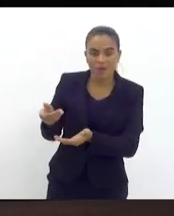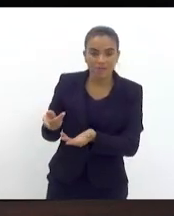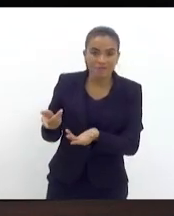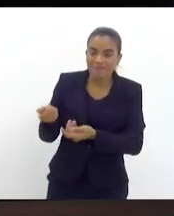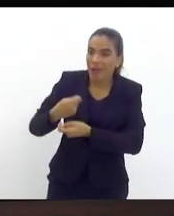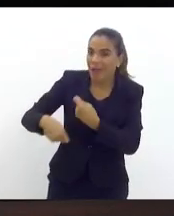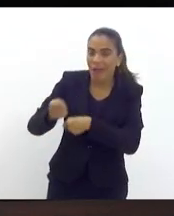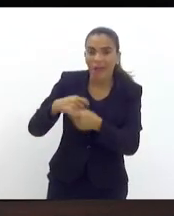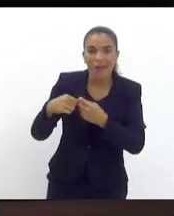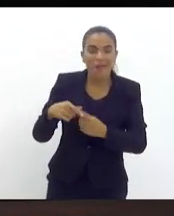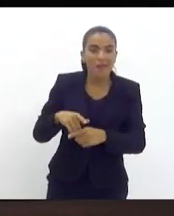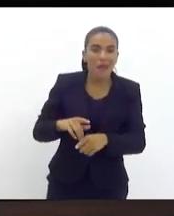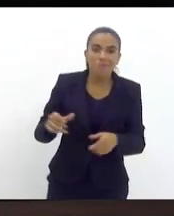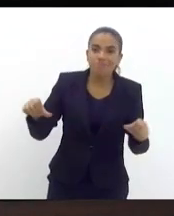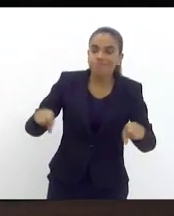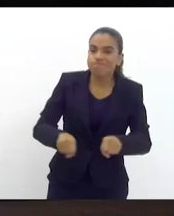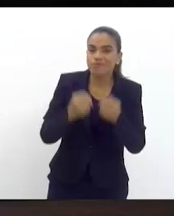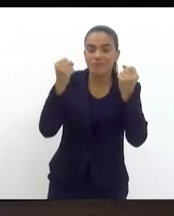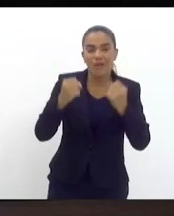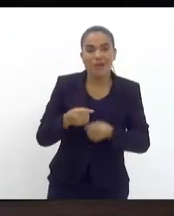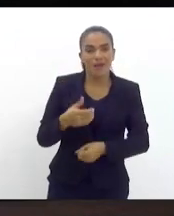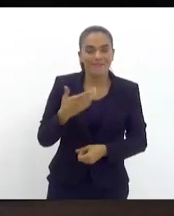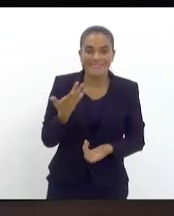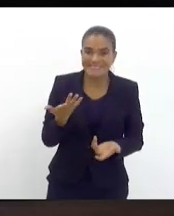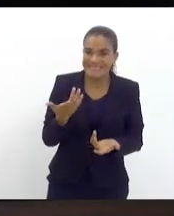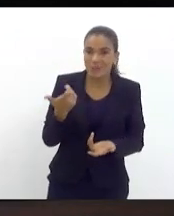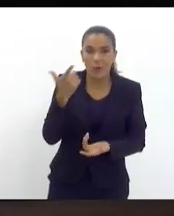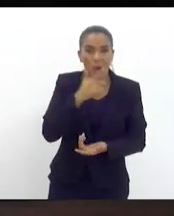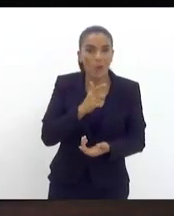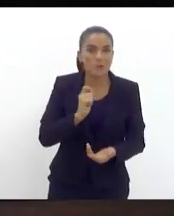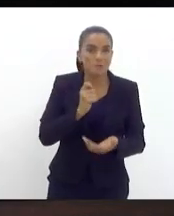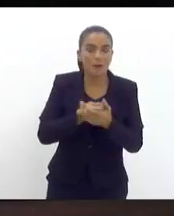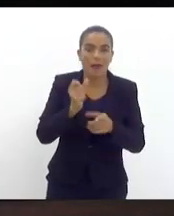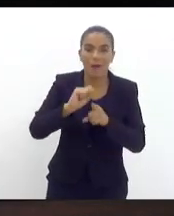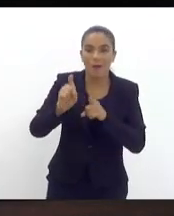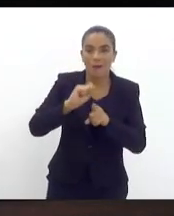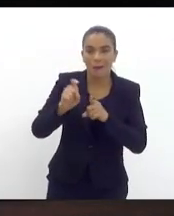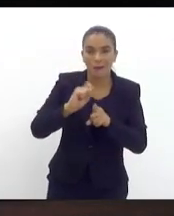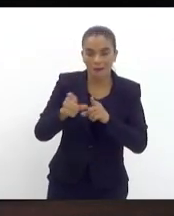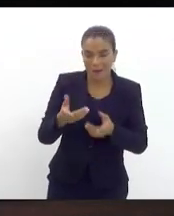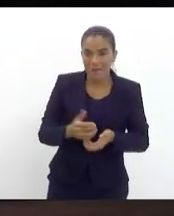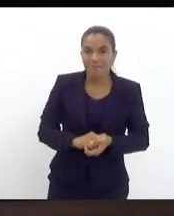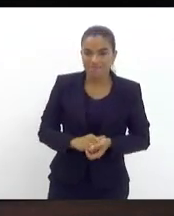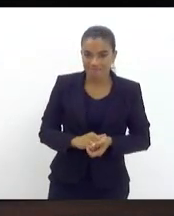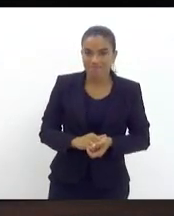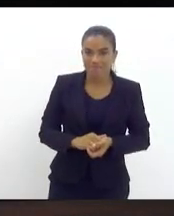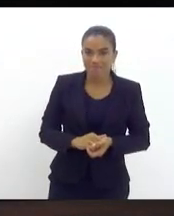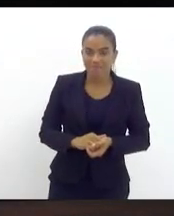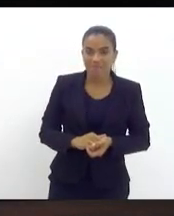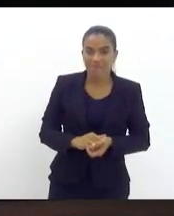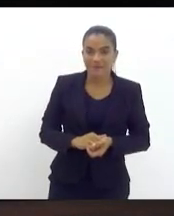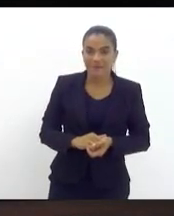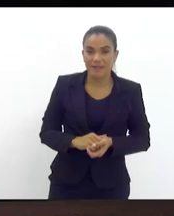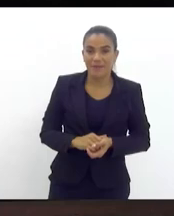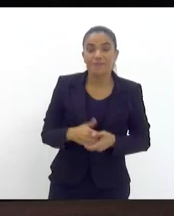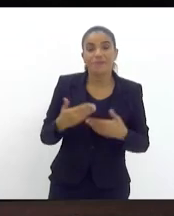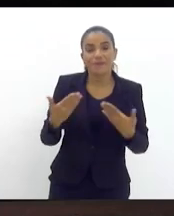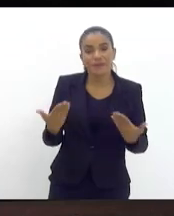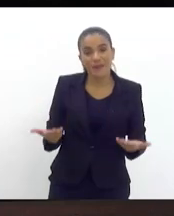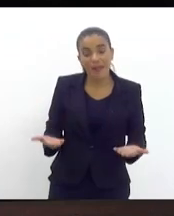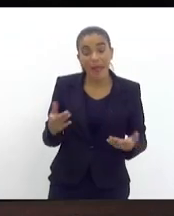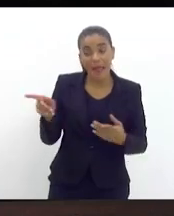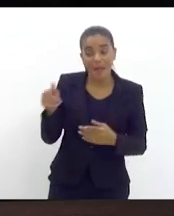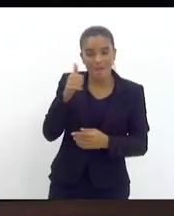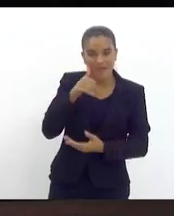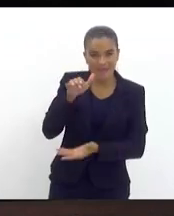meu bolso eu não conseguiria pagar o proprietário o veículo para poder levar o meu sustento para dentro de casa e ela